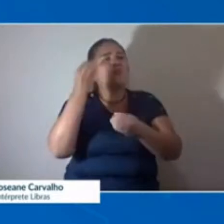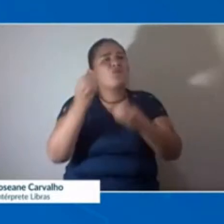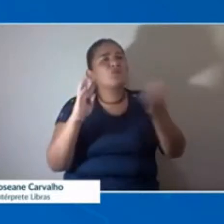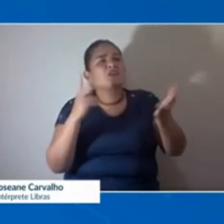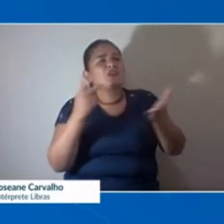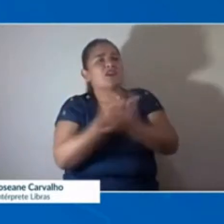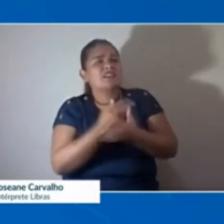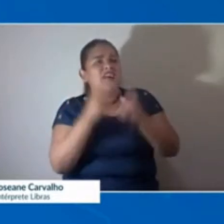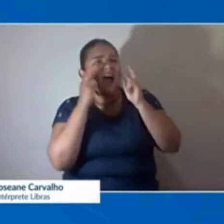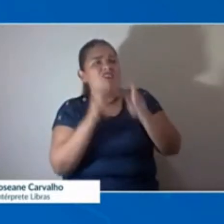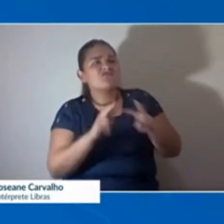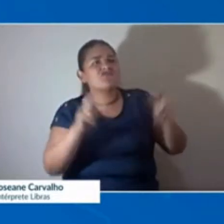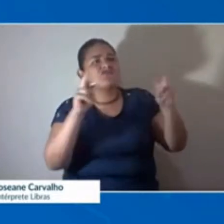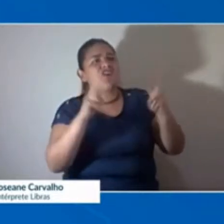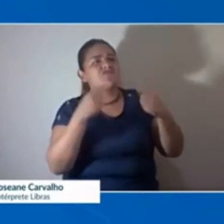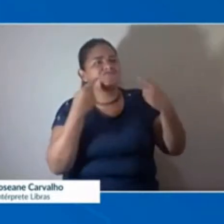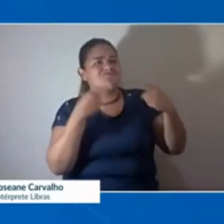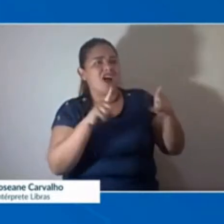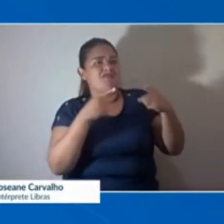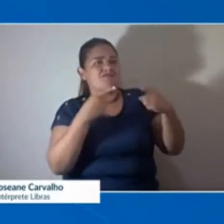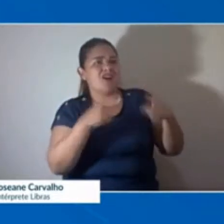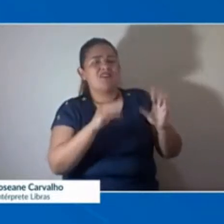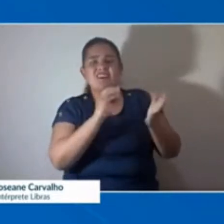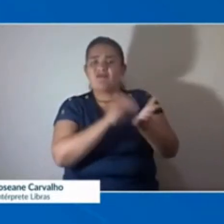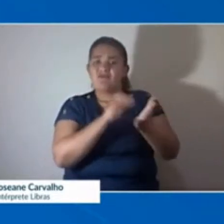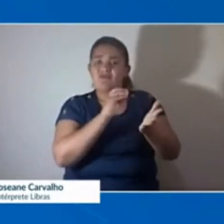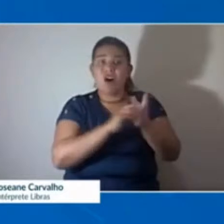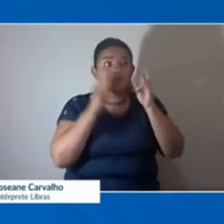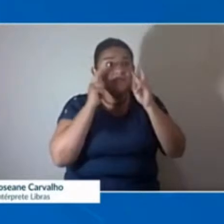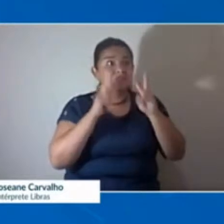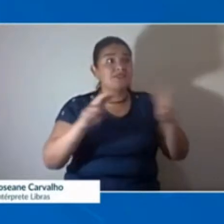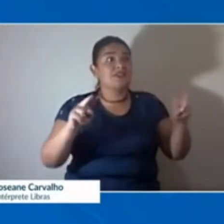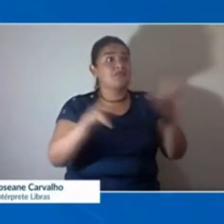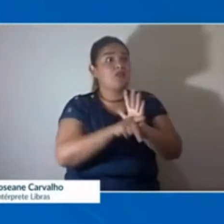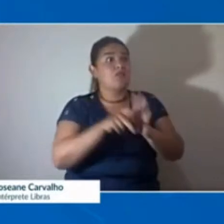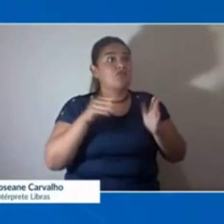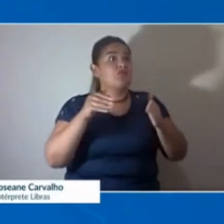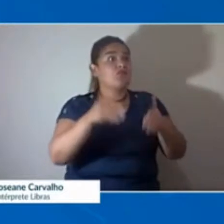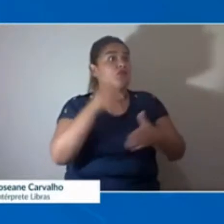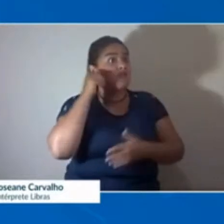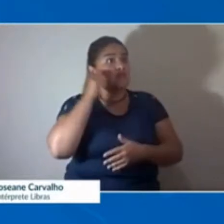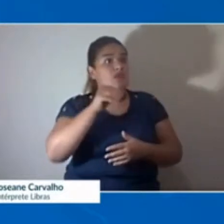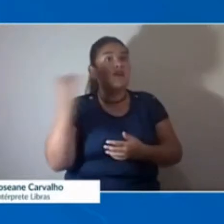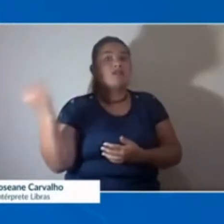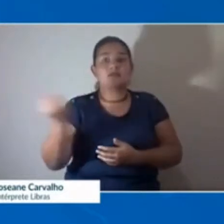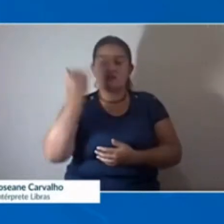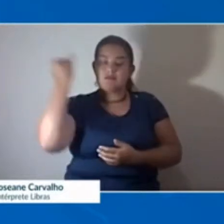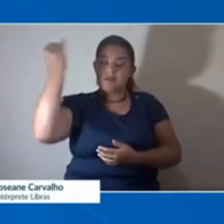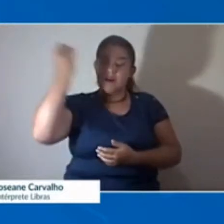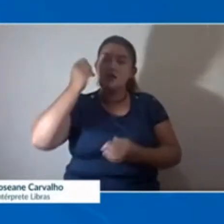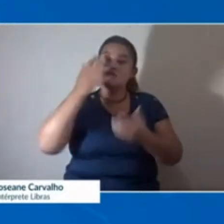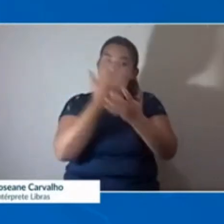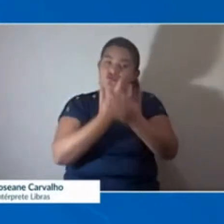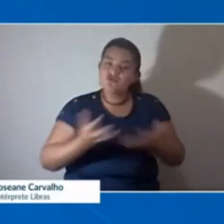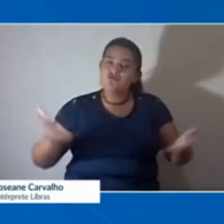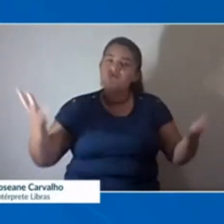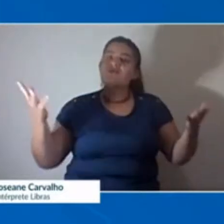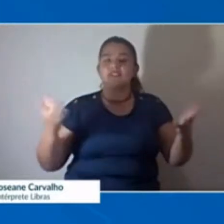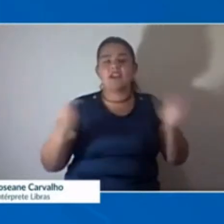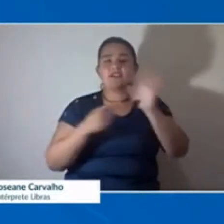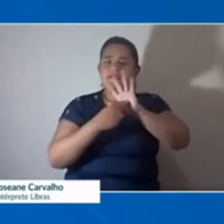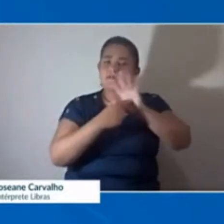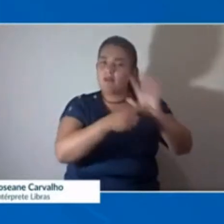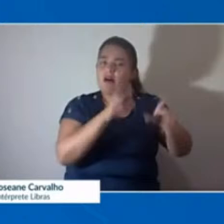sobre essa questão da invisibilidade da mulher. Então, é muito importante que nos festivais, nas mostras de